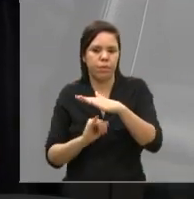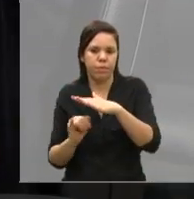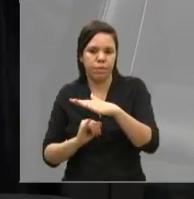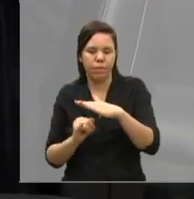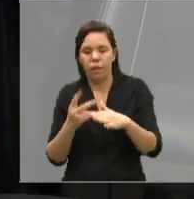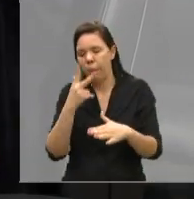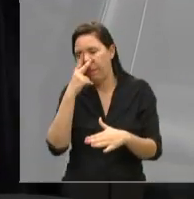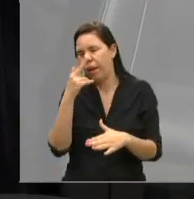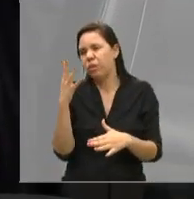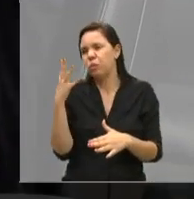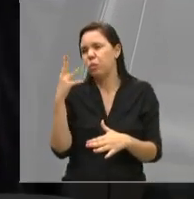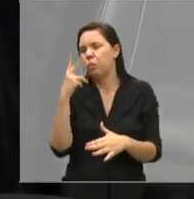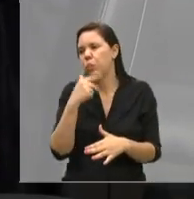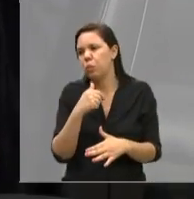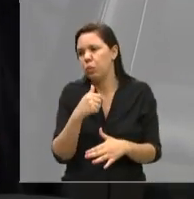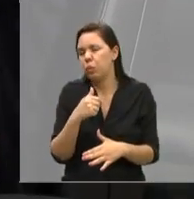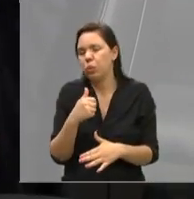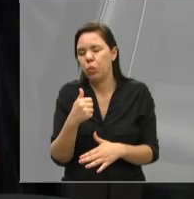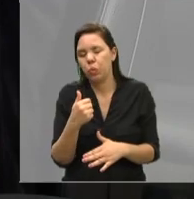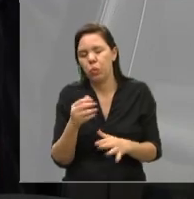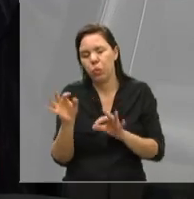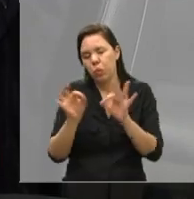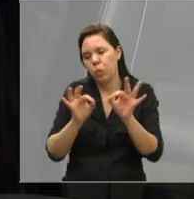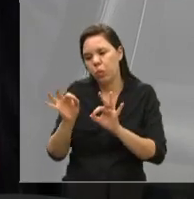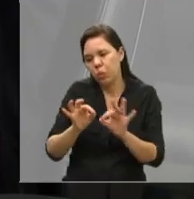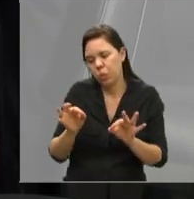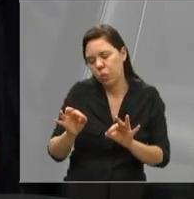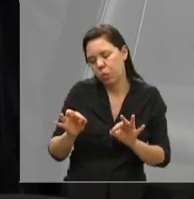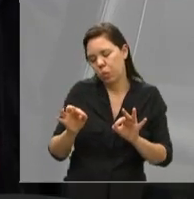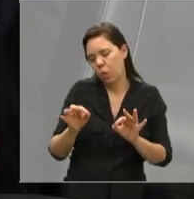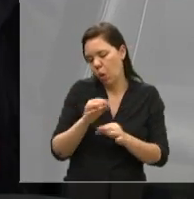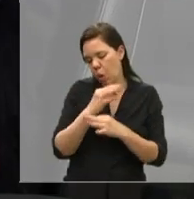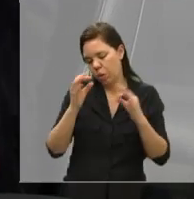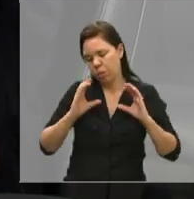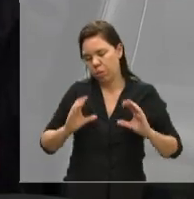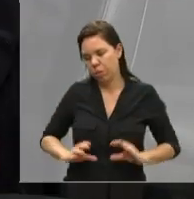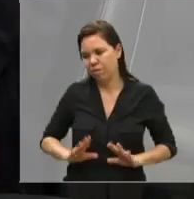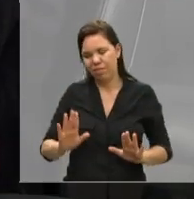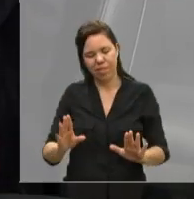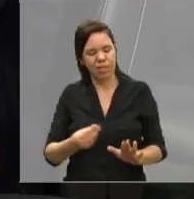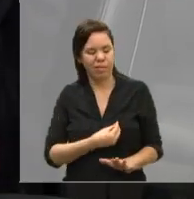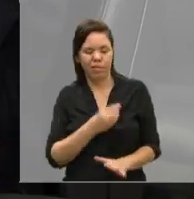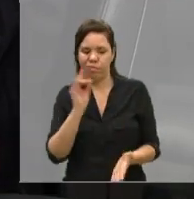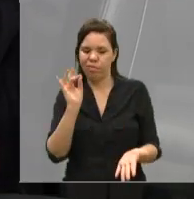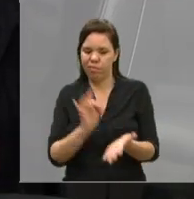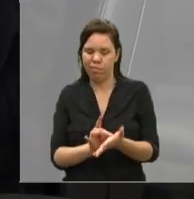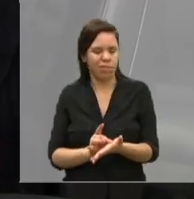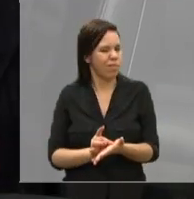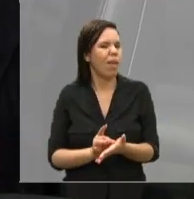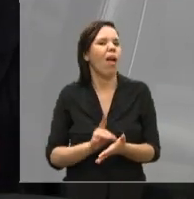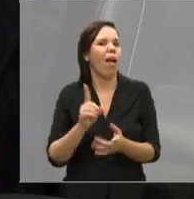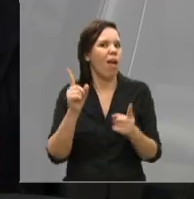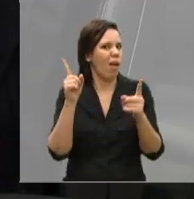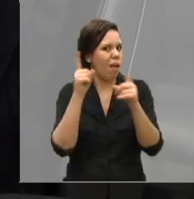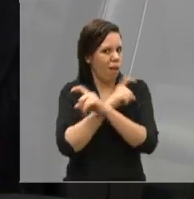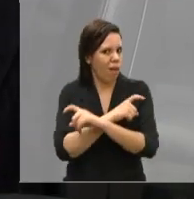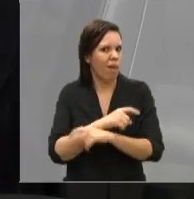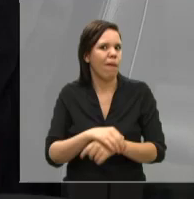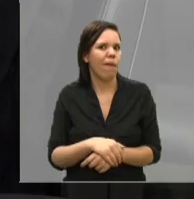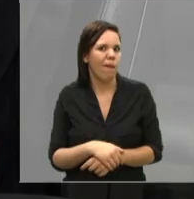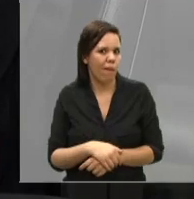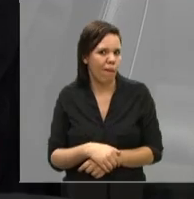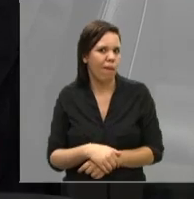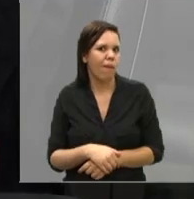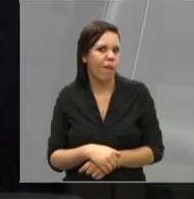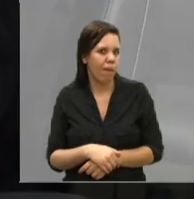tudo é muito limpinho, né? Tudo muito comportadinho, mas na vida real as coisas são muito mais difíceis.